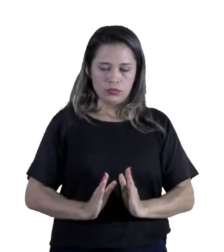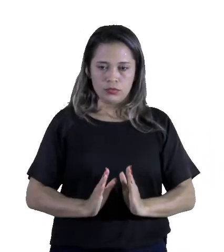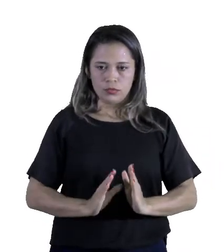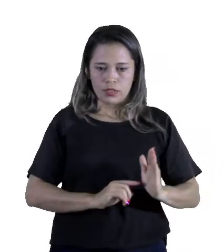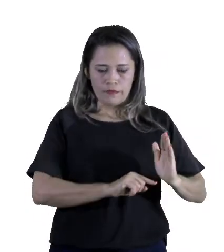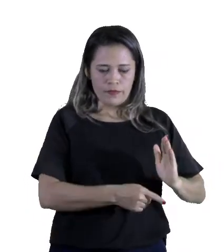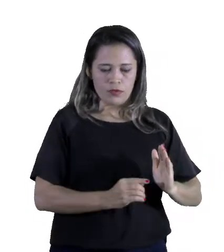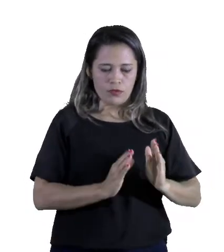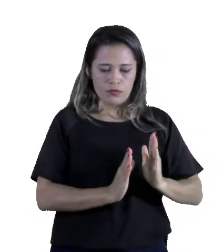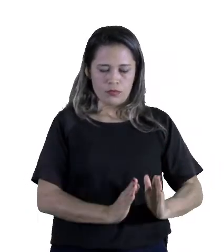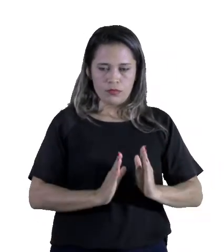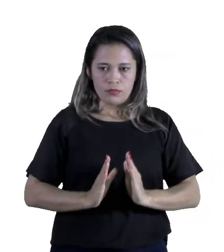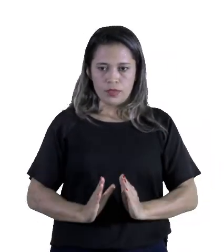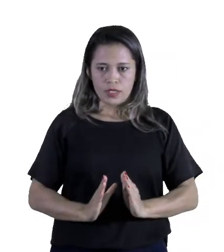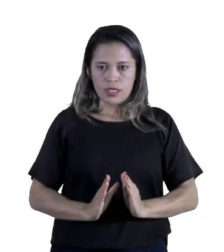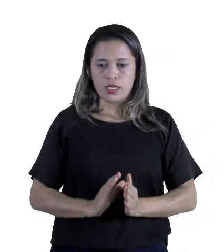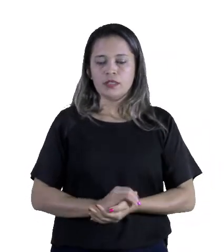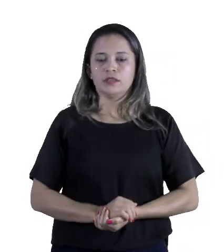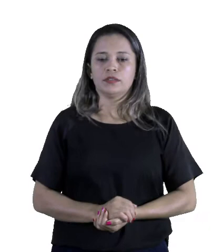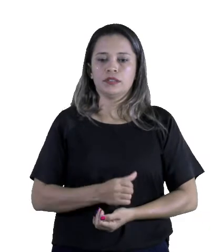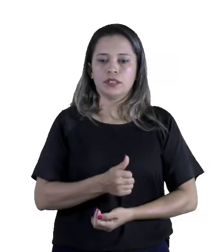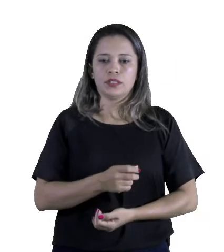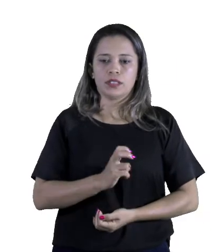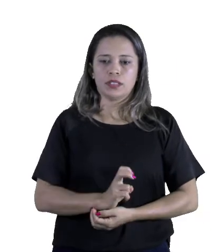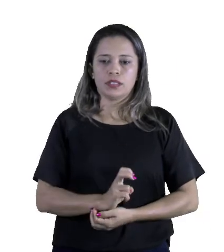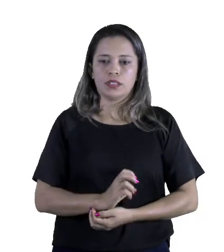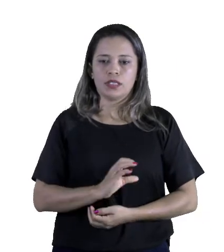então é centésimos. Então, eu leio 15